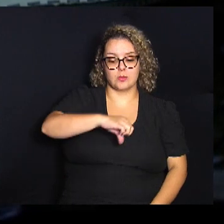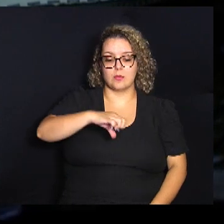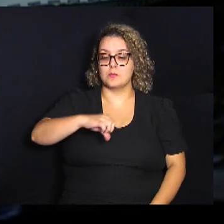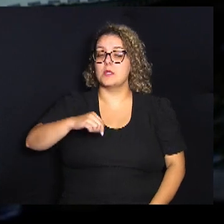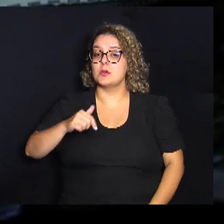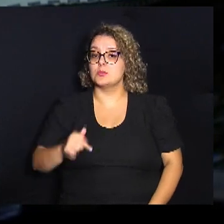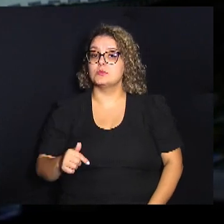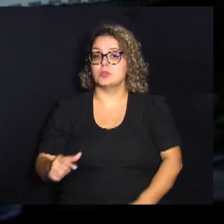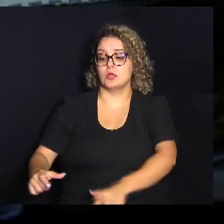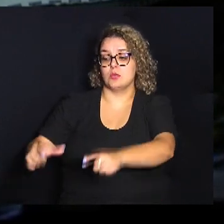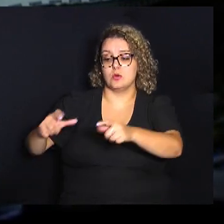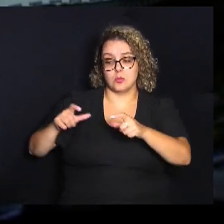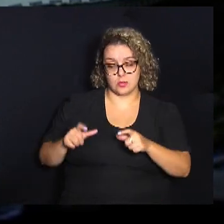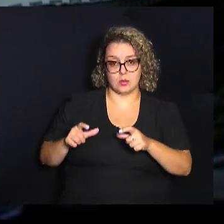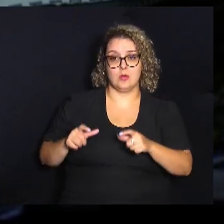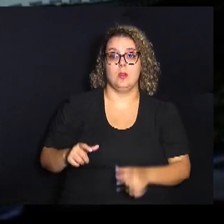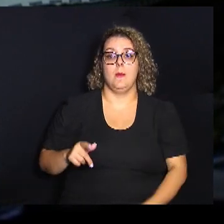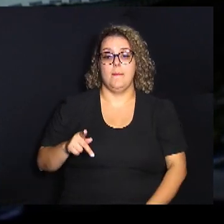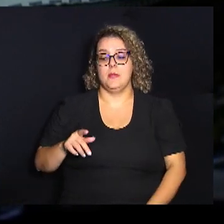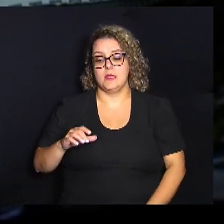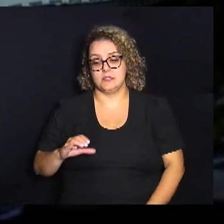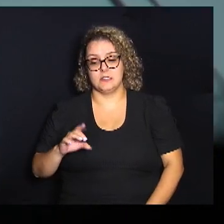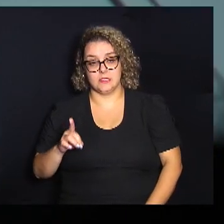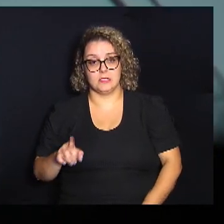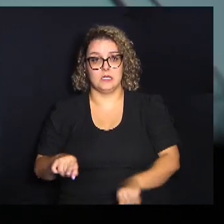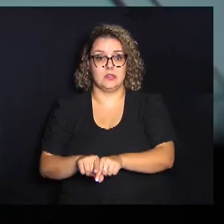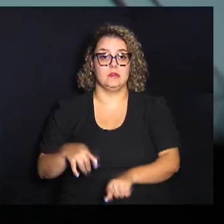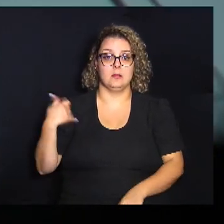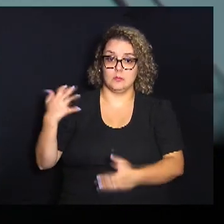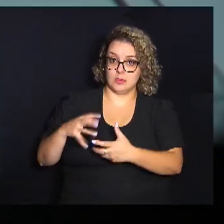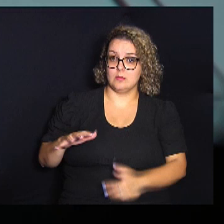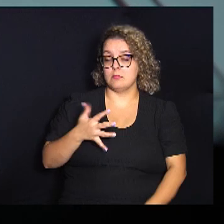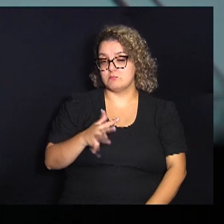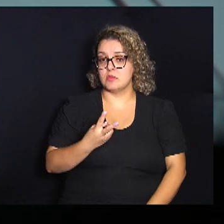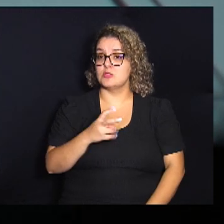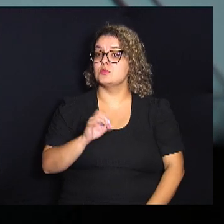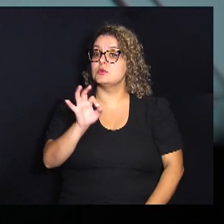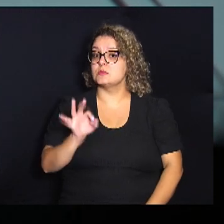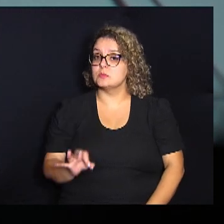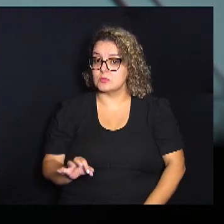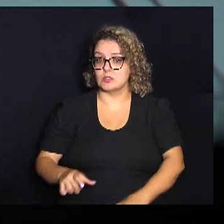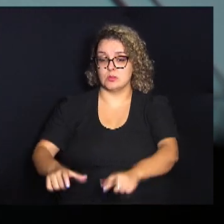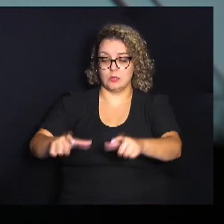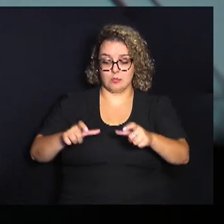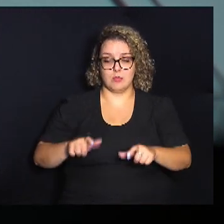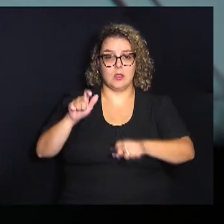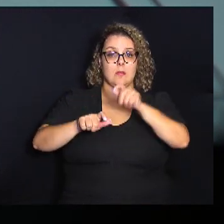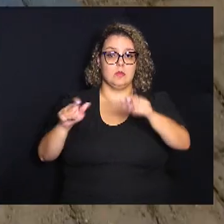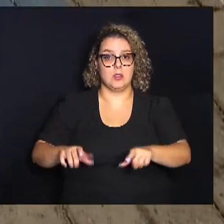1.997 credenciais e 12 PCD emitidas em 2023. Aproximadamente 20% foram para pessoas